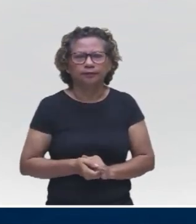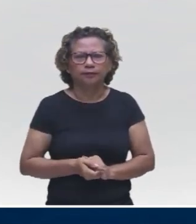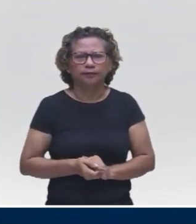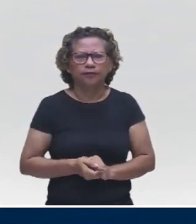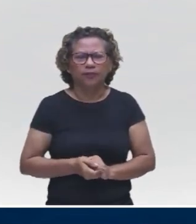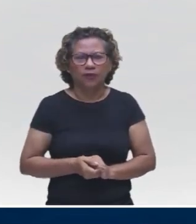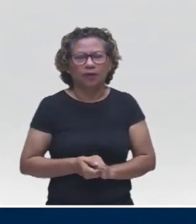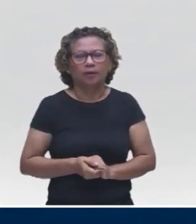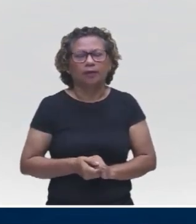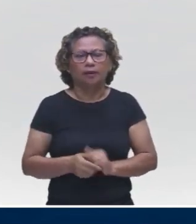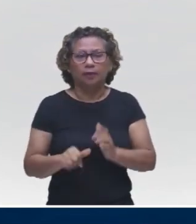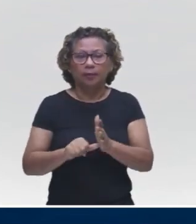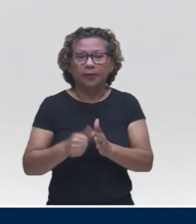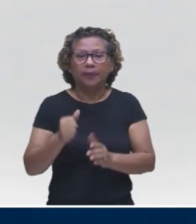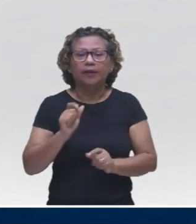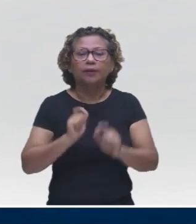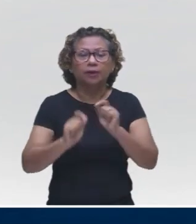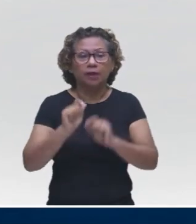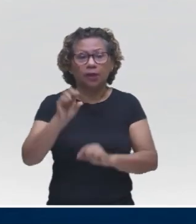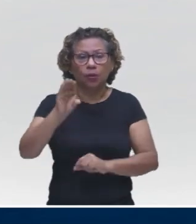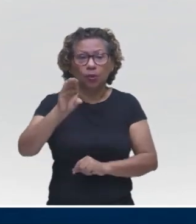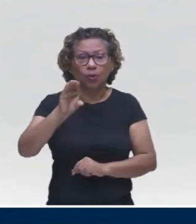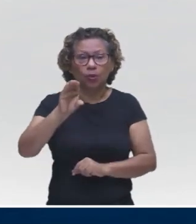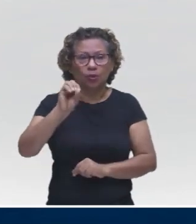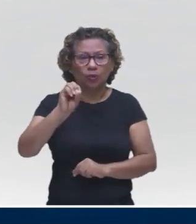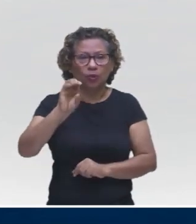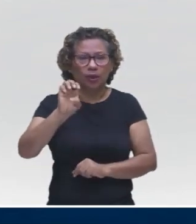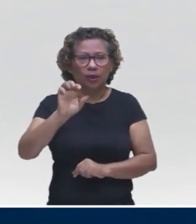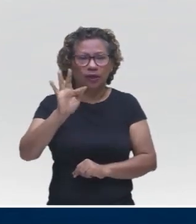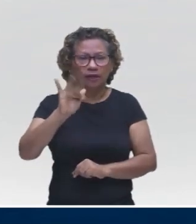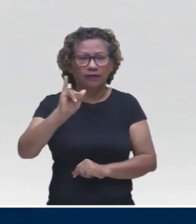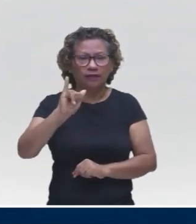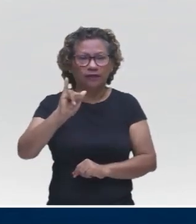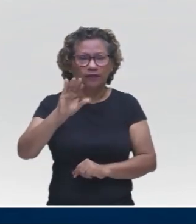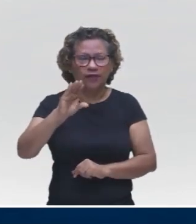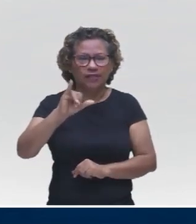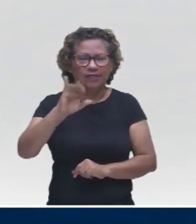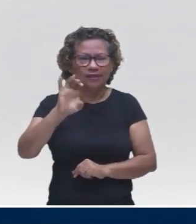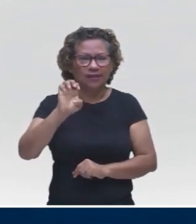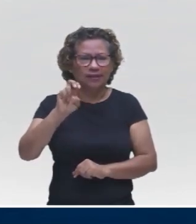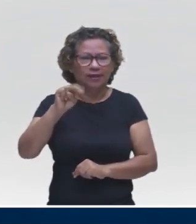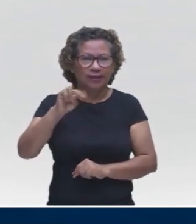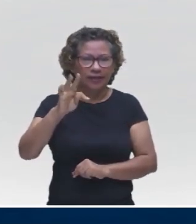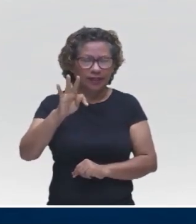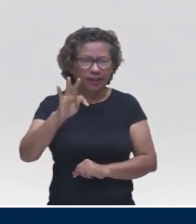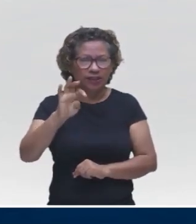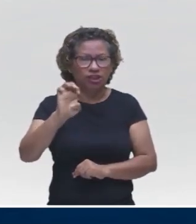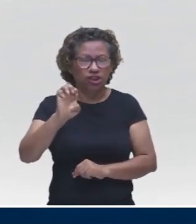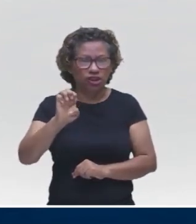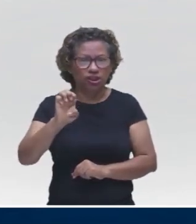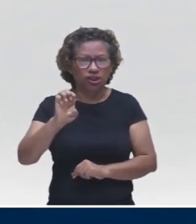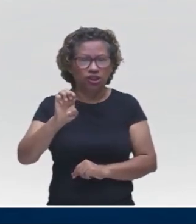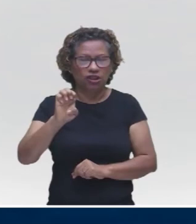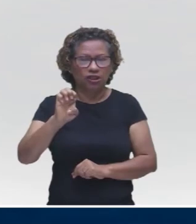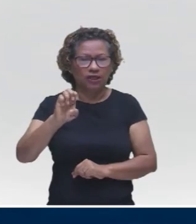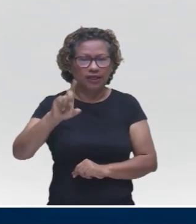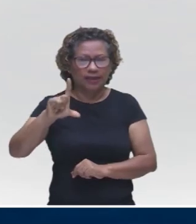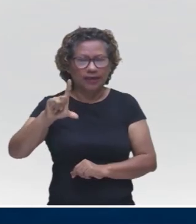calcular aqui, ó, a f de zero. F de zero vai ser igual a 2, que multiplica zero,